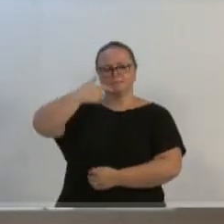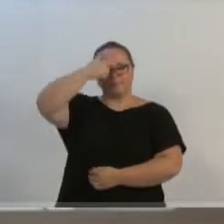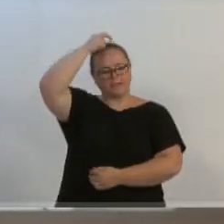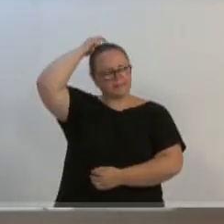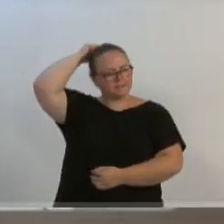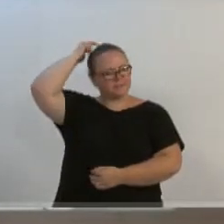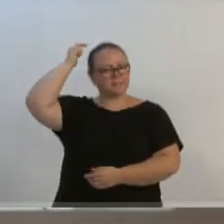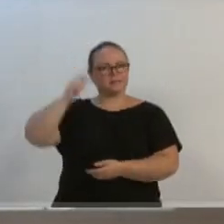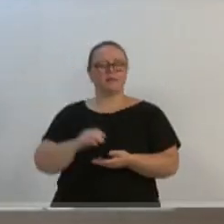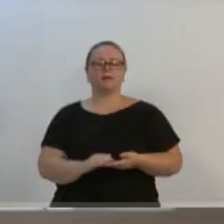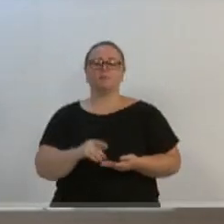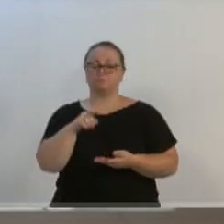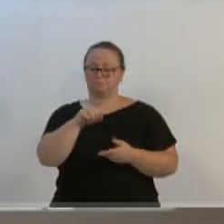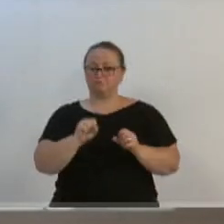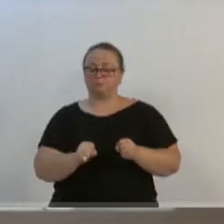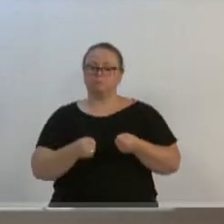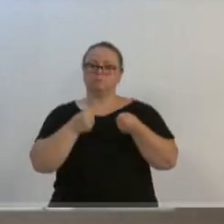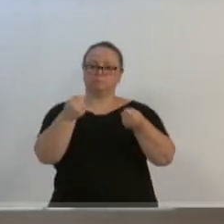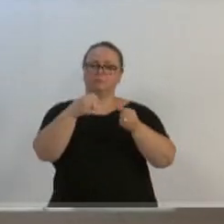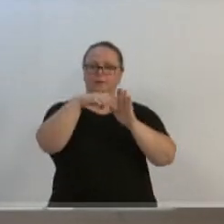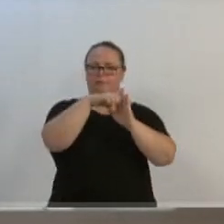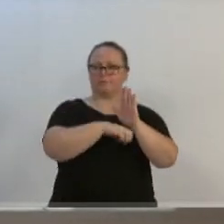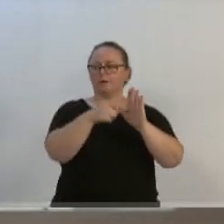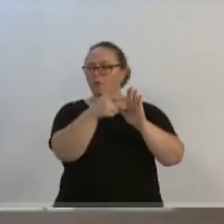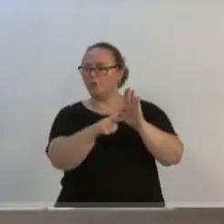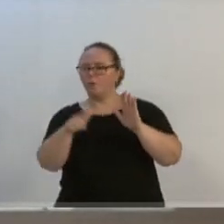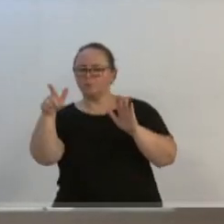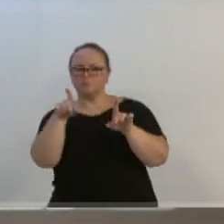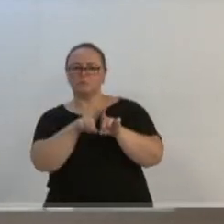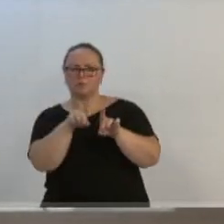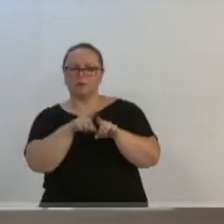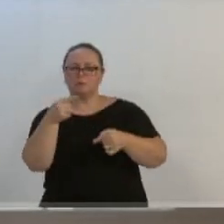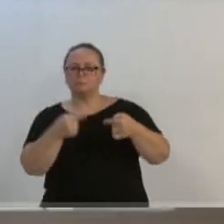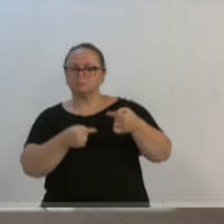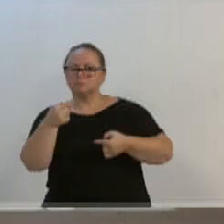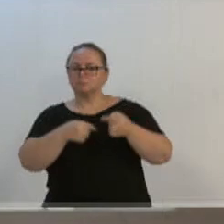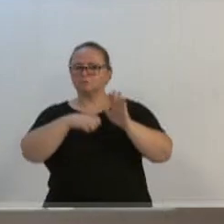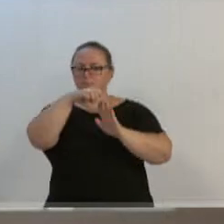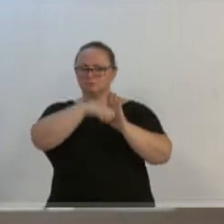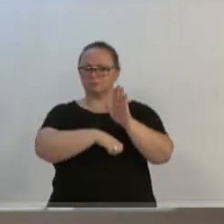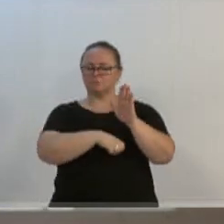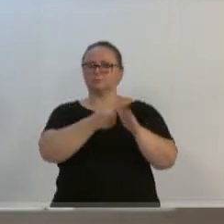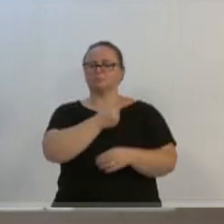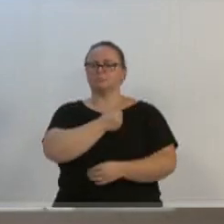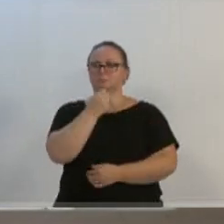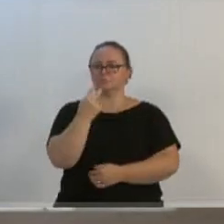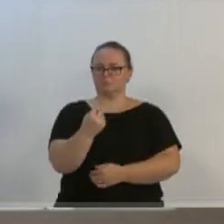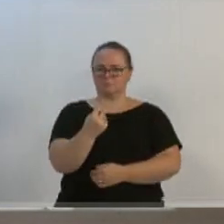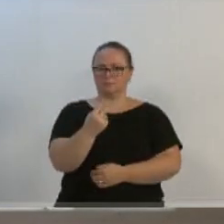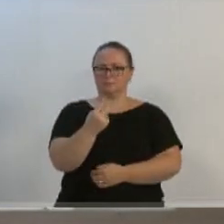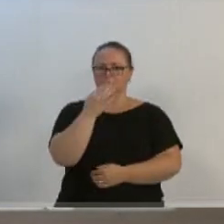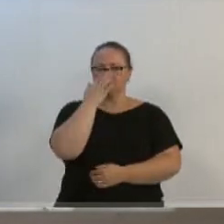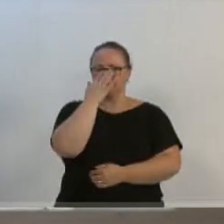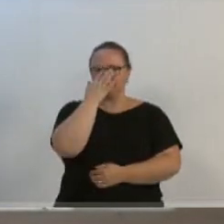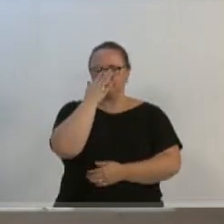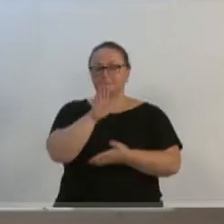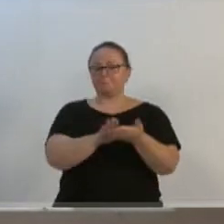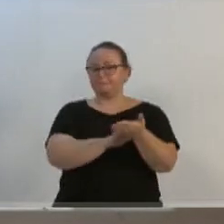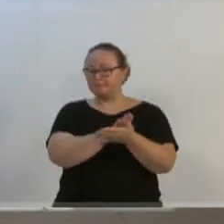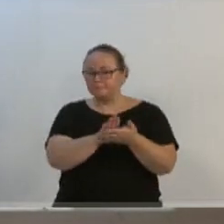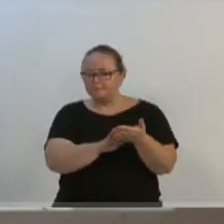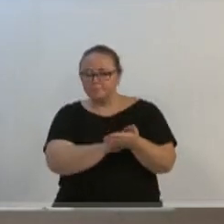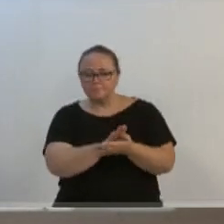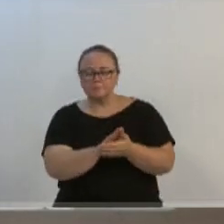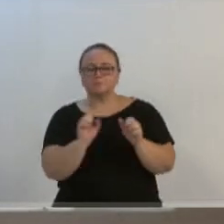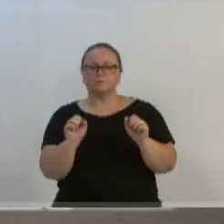realização aqui da sua defesa em relação à emenda, mais algum vereador gostaria de discutir essa emenda de número 2? Não. Não tendo mais